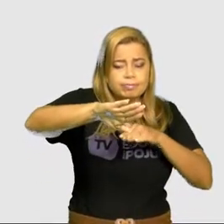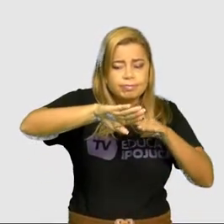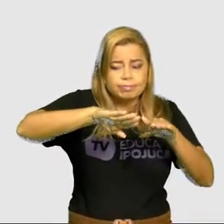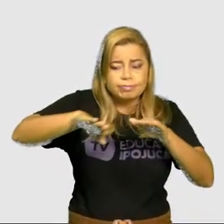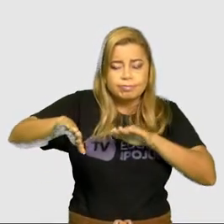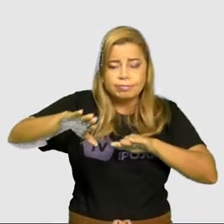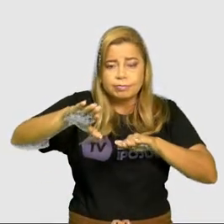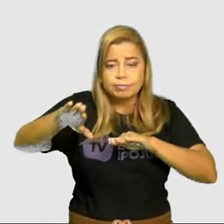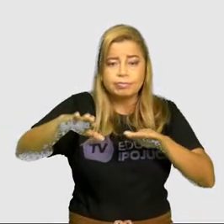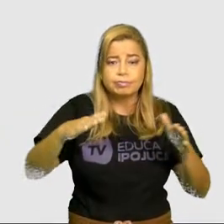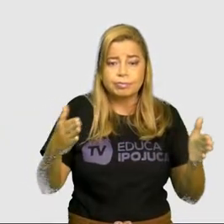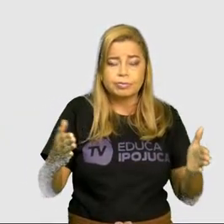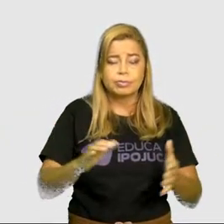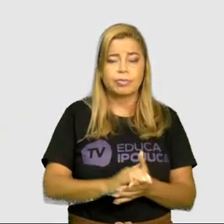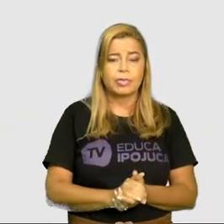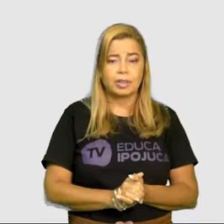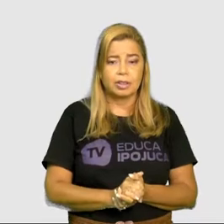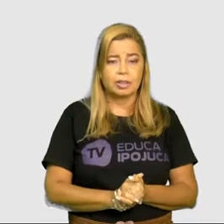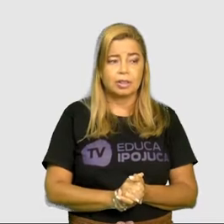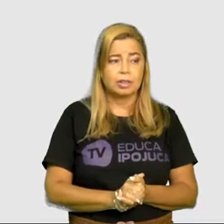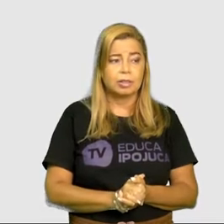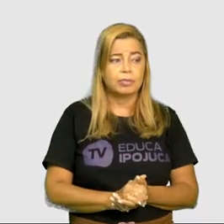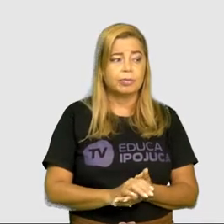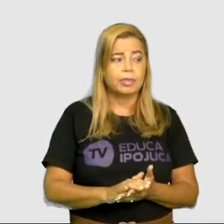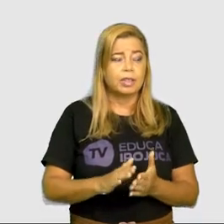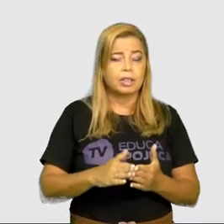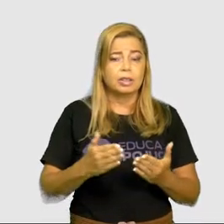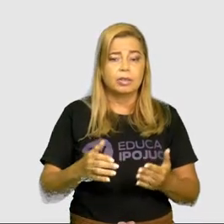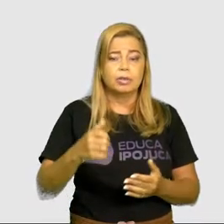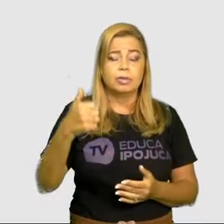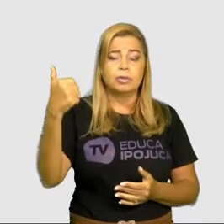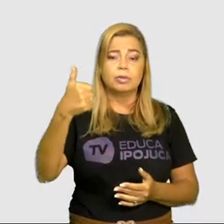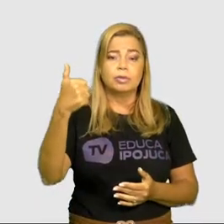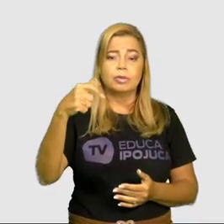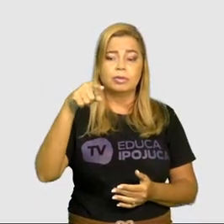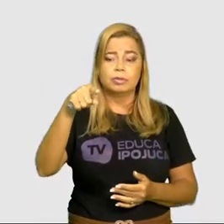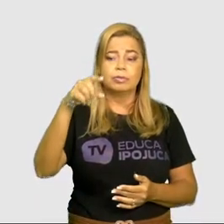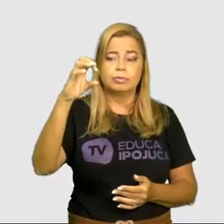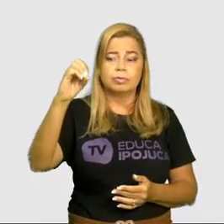para eu ter 11 mil eu tenho 10.000 mais